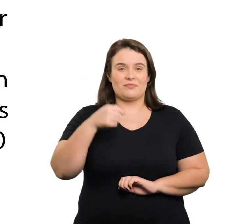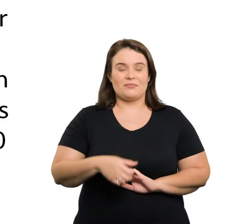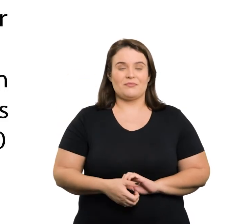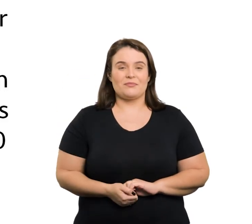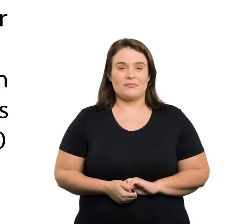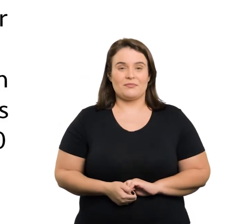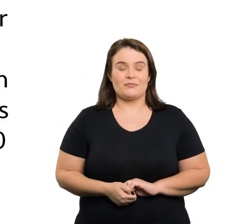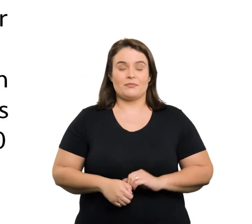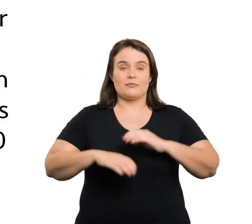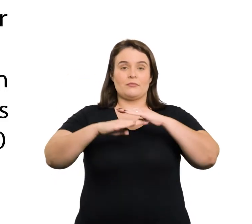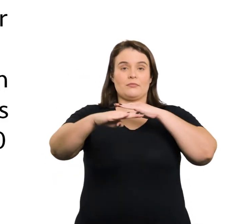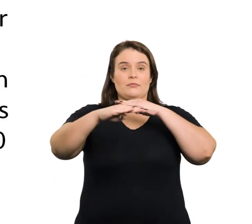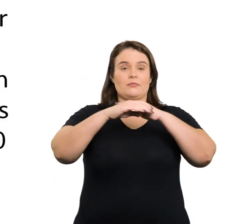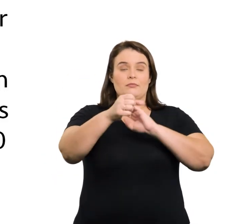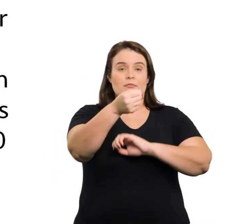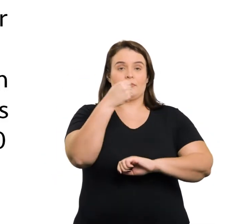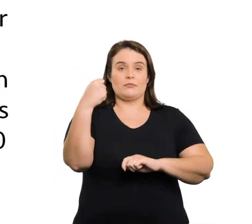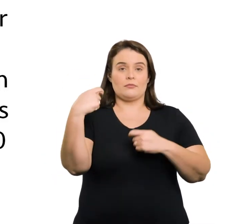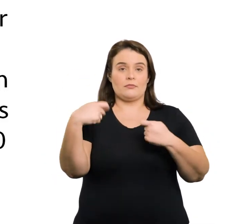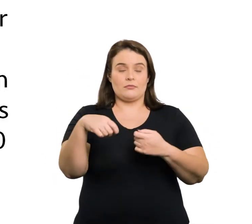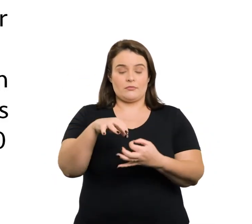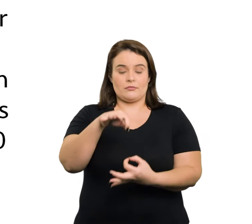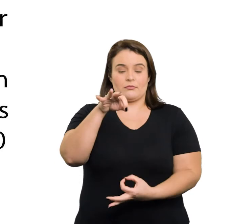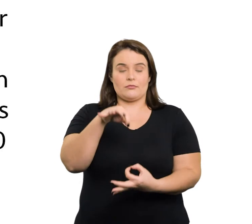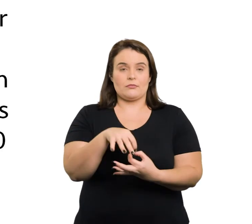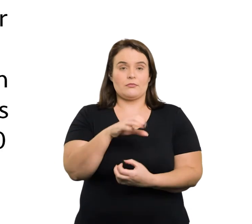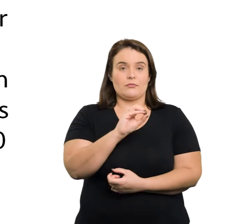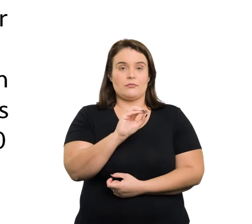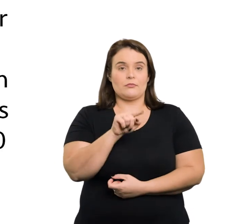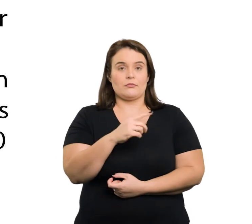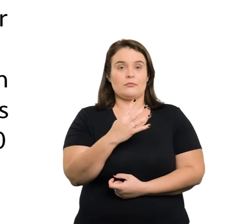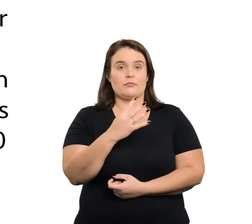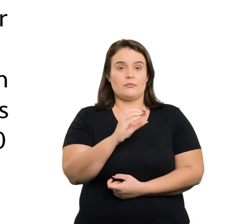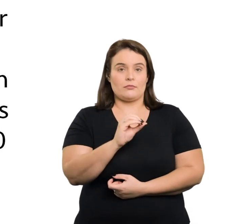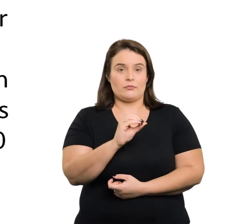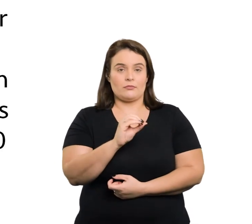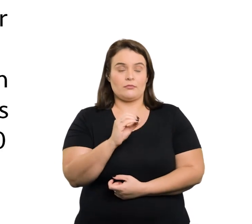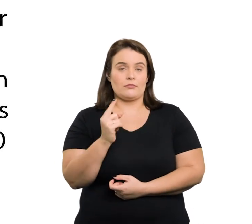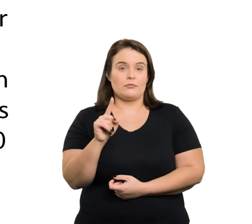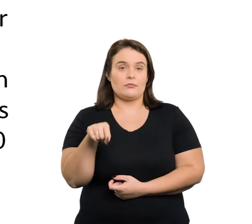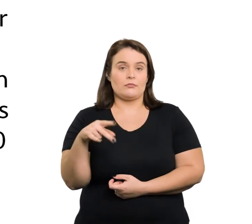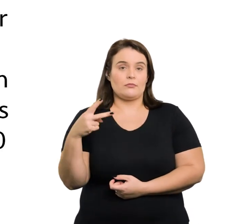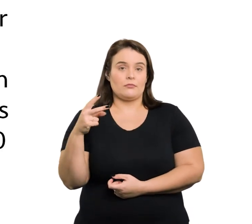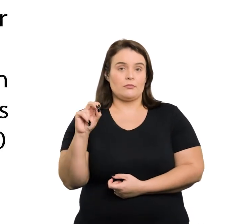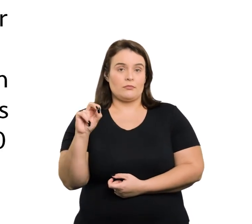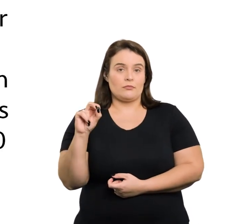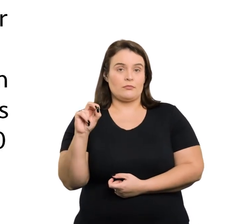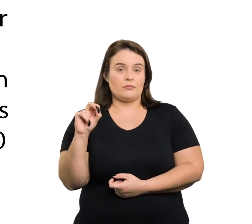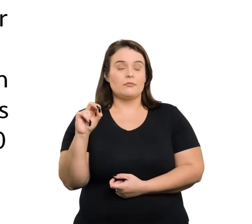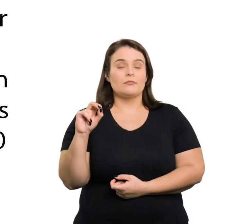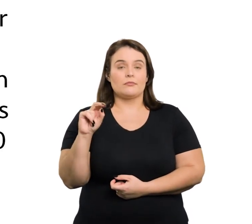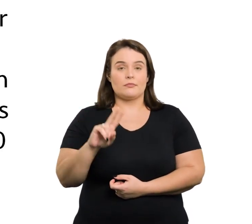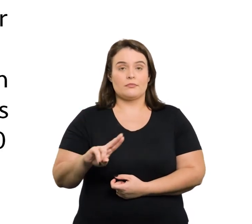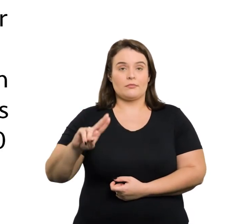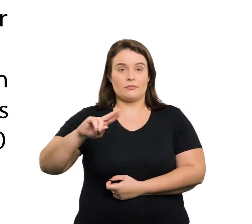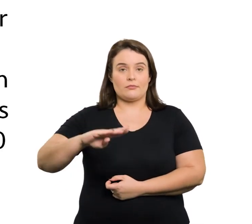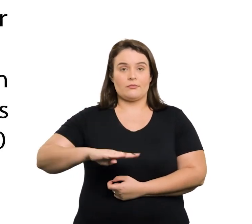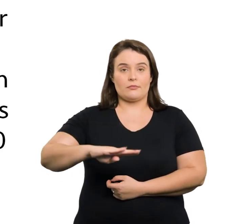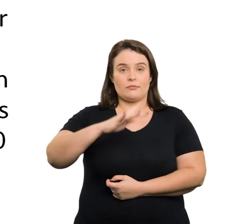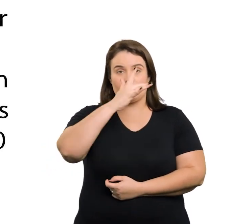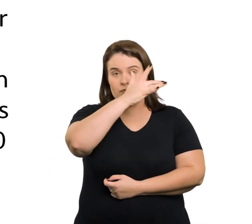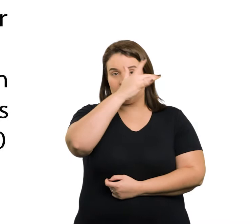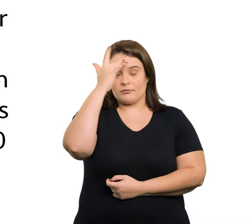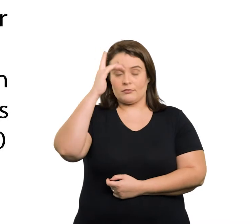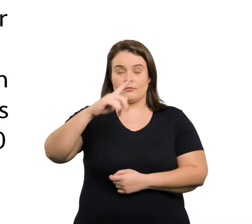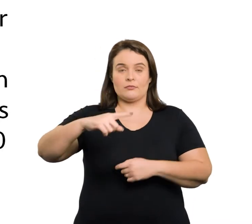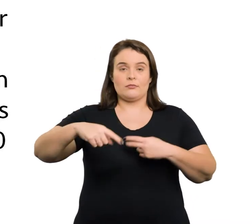Armário. A altura de armários deve estar entre 0,40 metro e 1,20 metro do piso